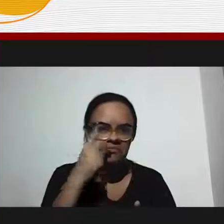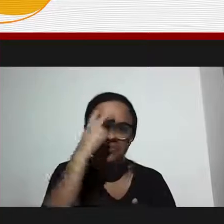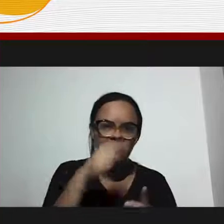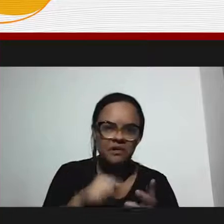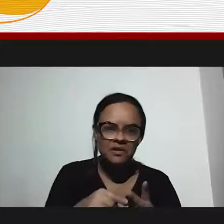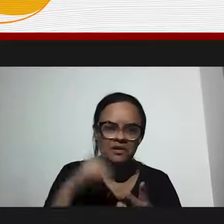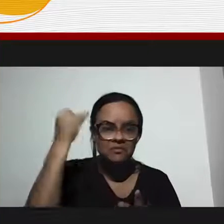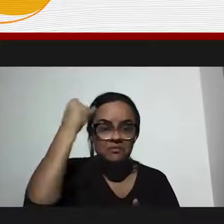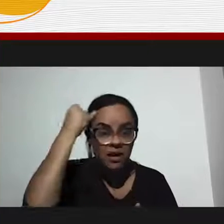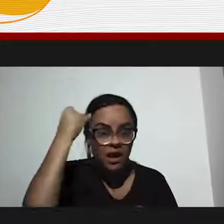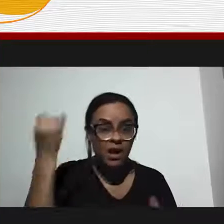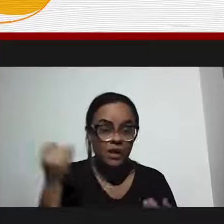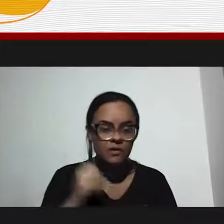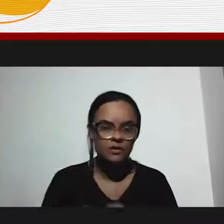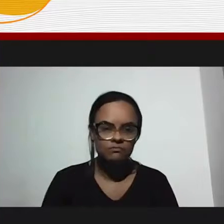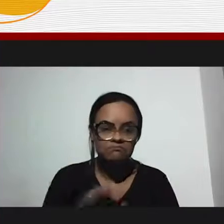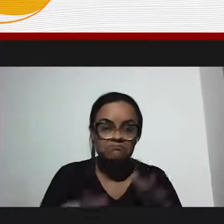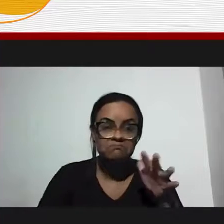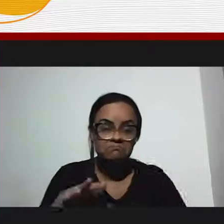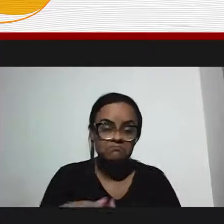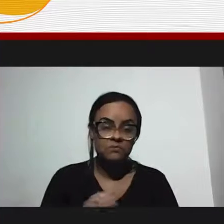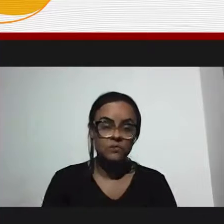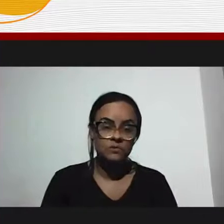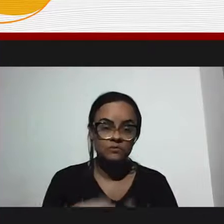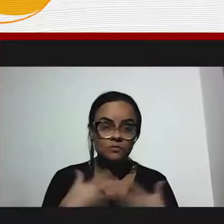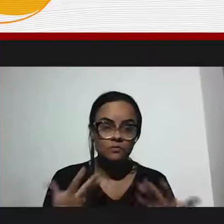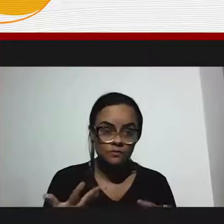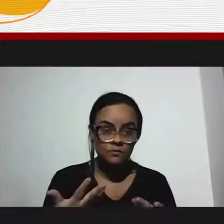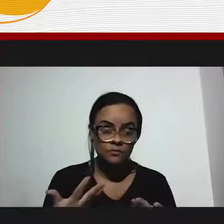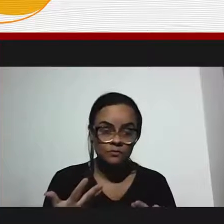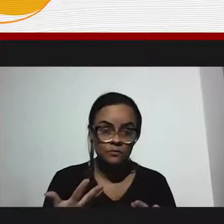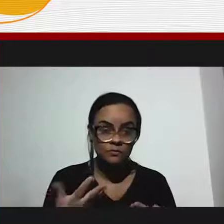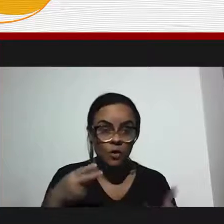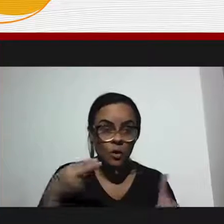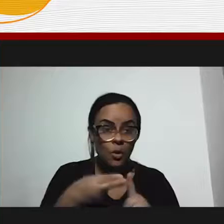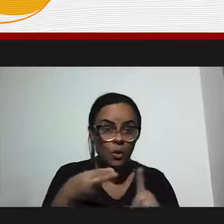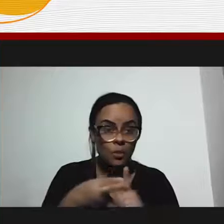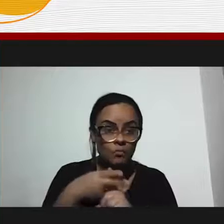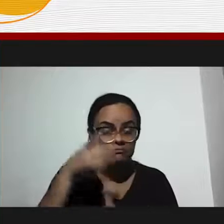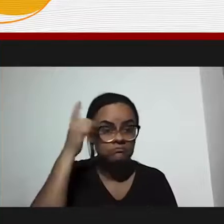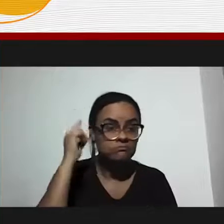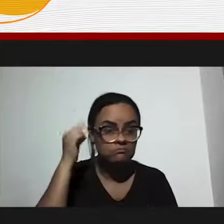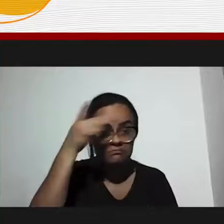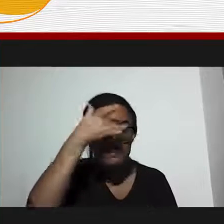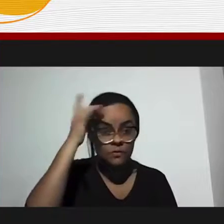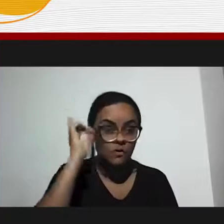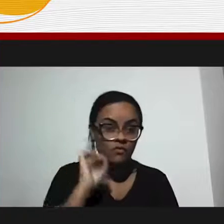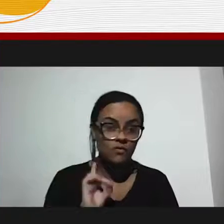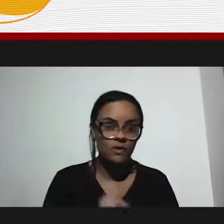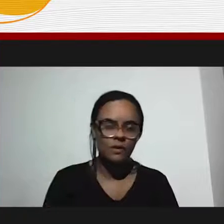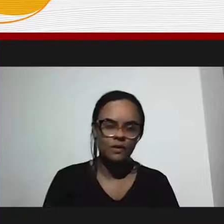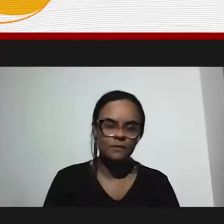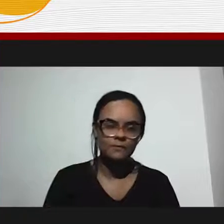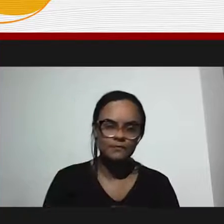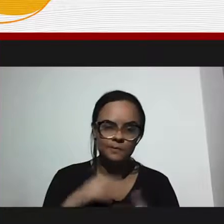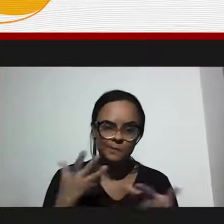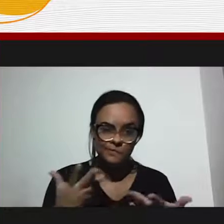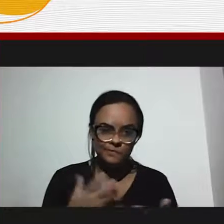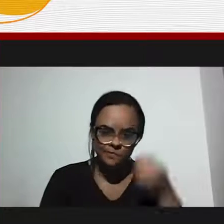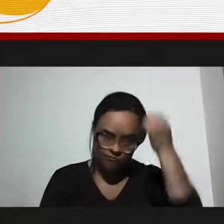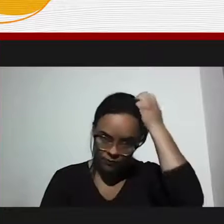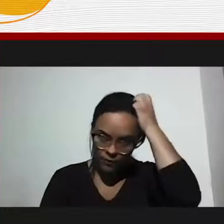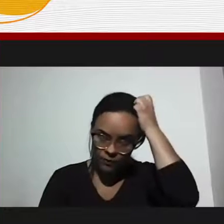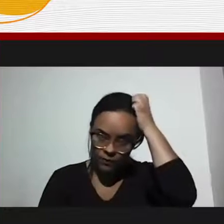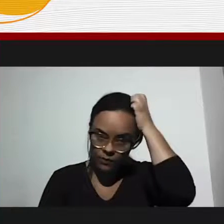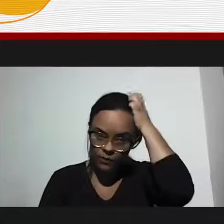saúde mental, independente da classe da deficiência, da classificação da deficiência, como toda, a deficiência